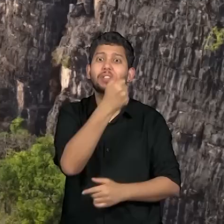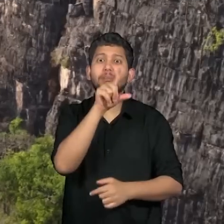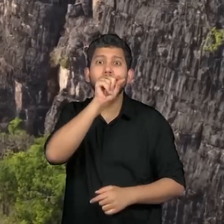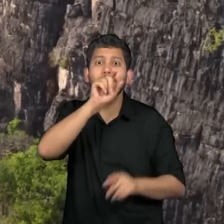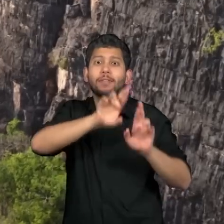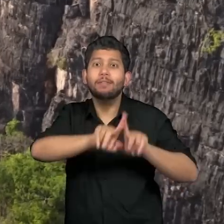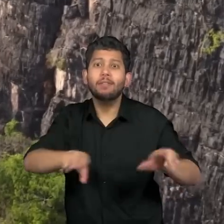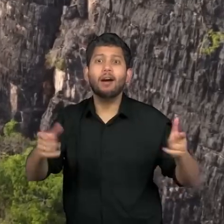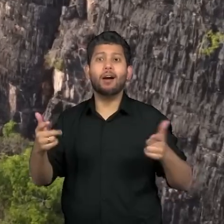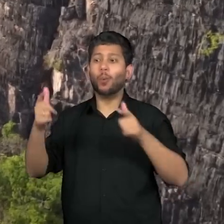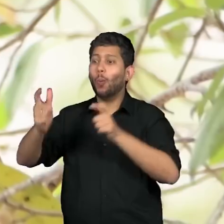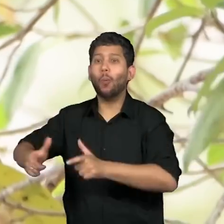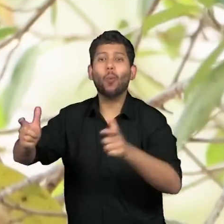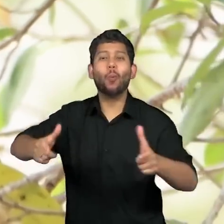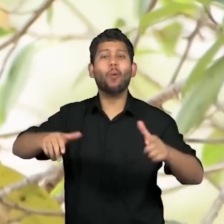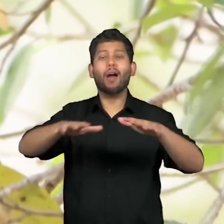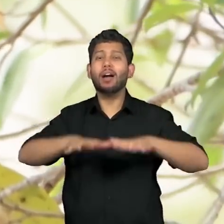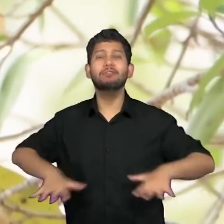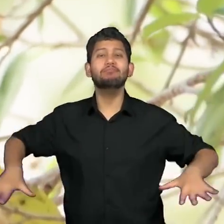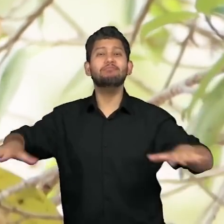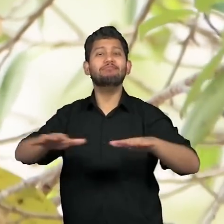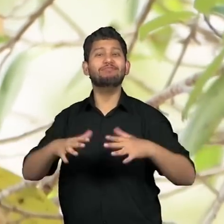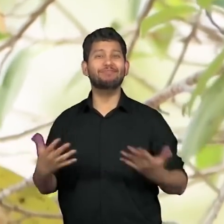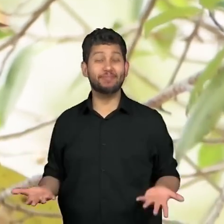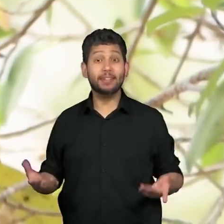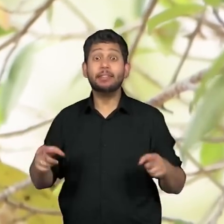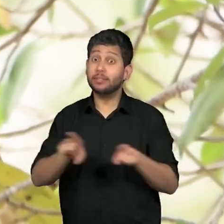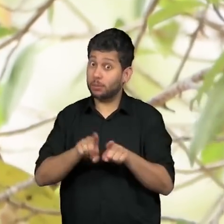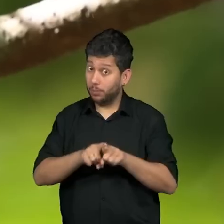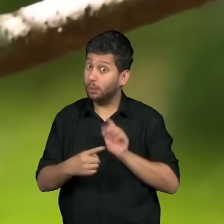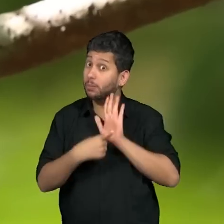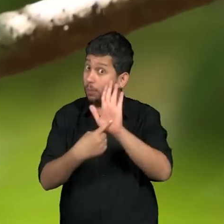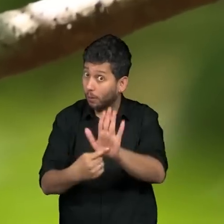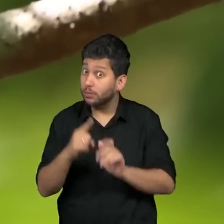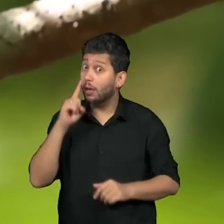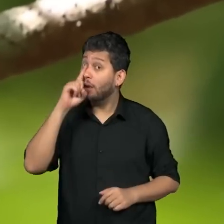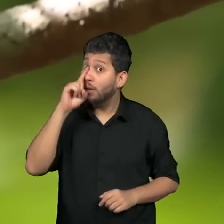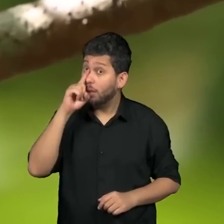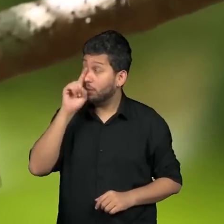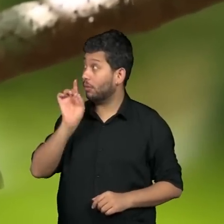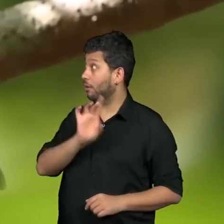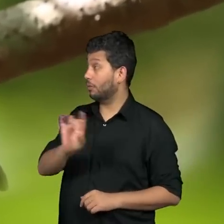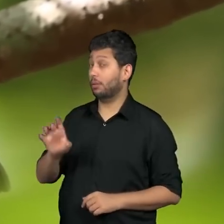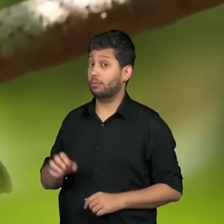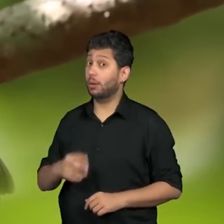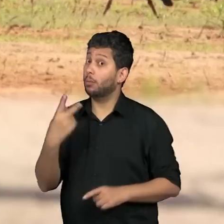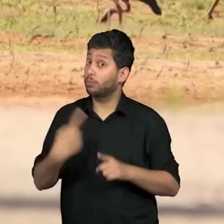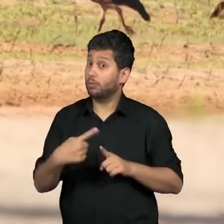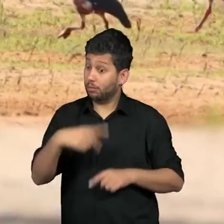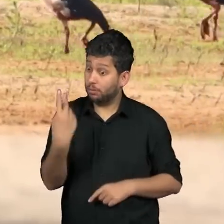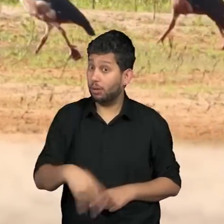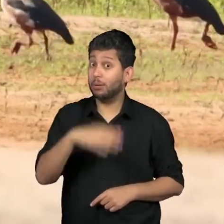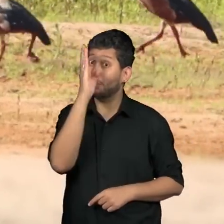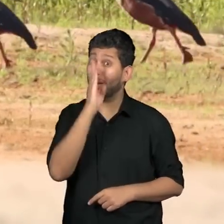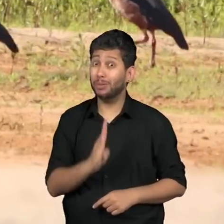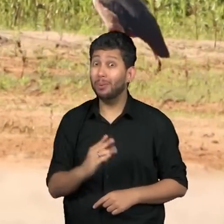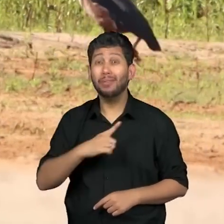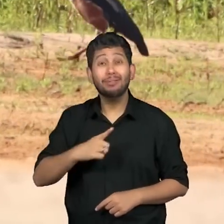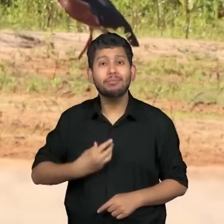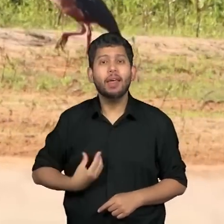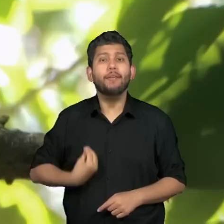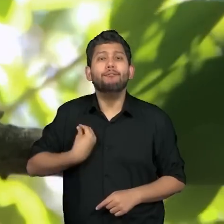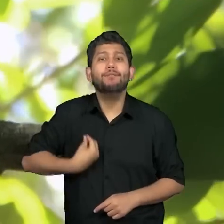espécies, a paisagem onde ocorrem e as ameaças que sofrem no país que é um dos mais ricos